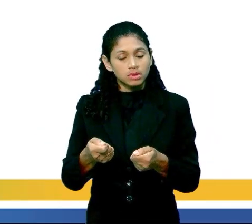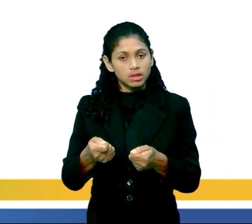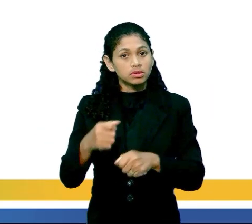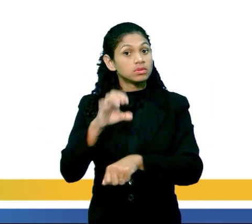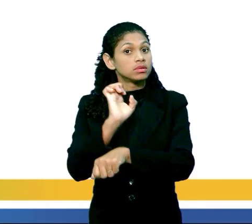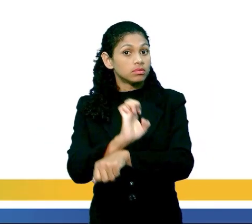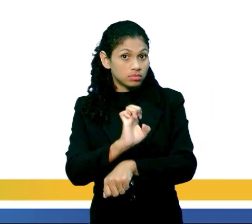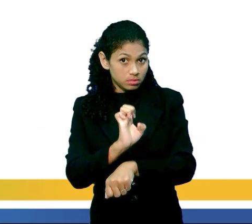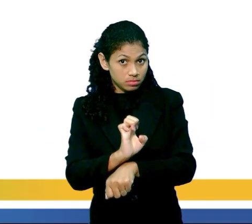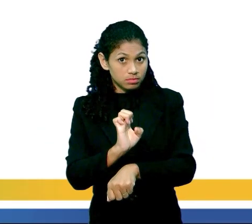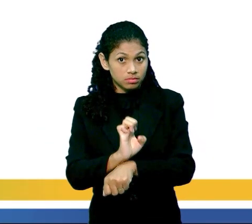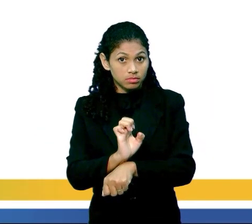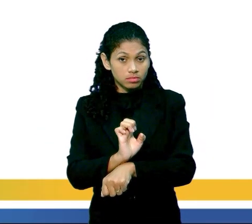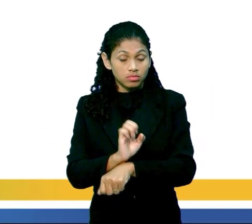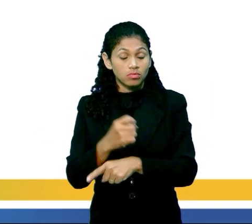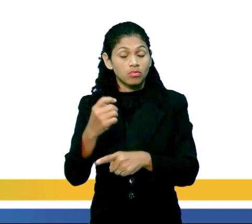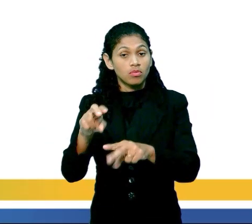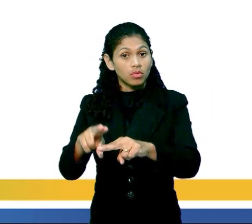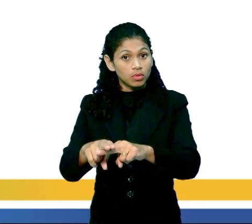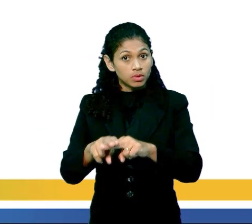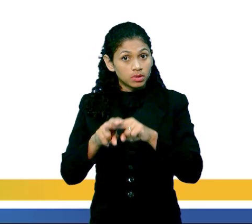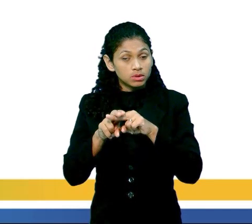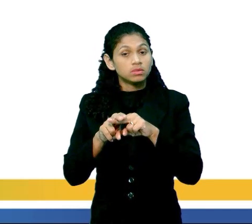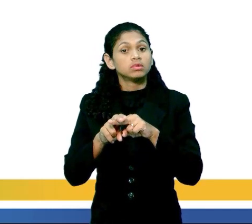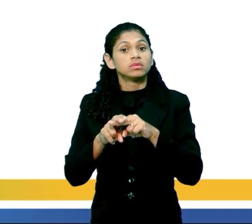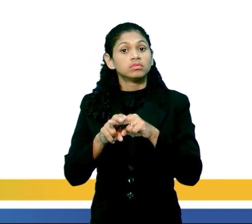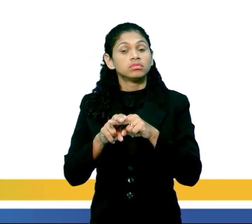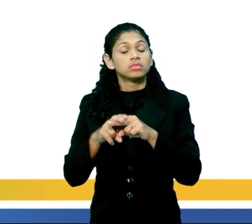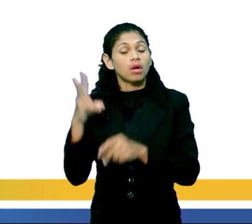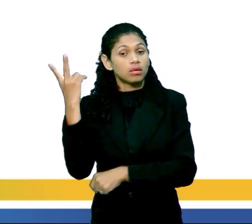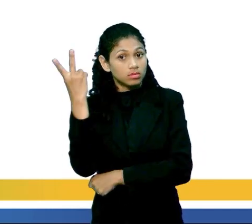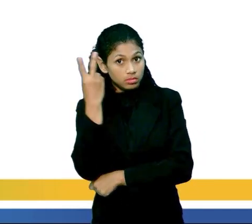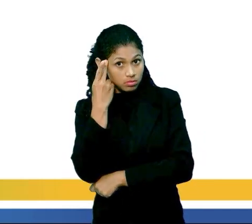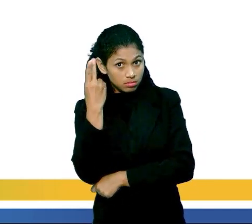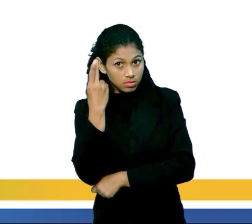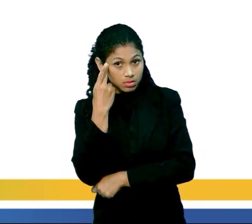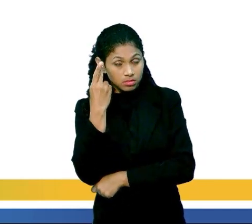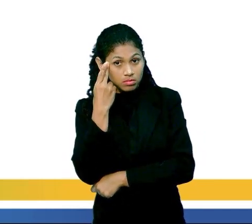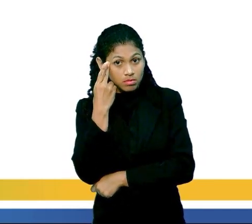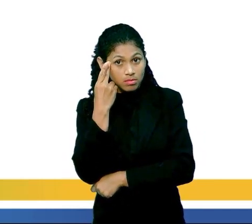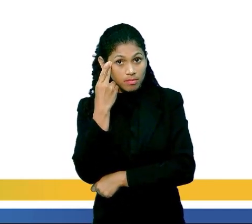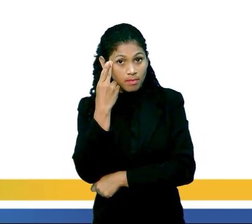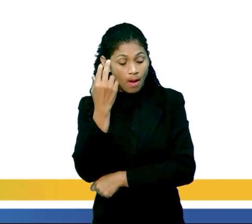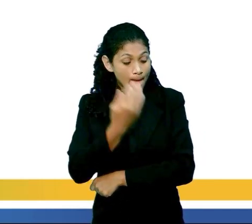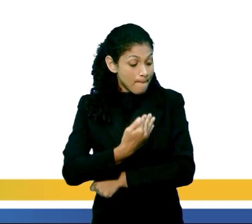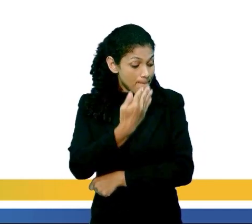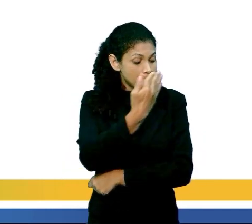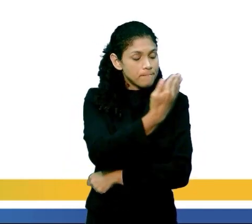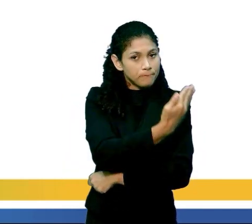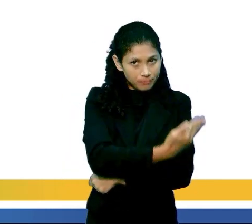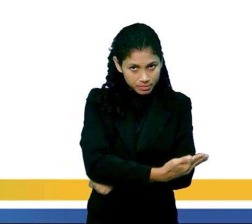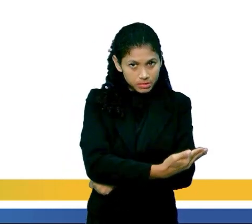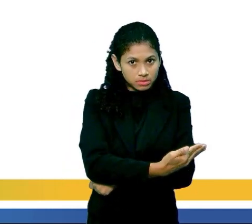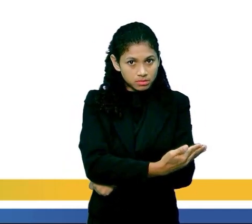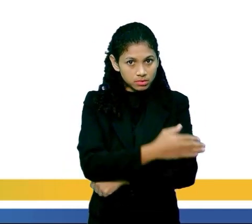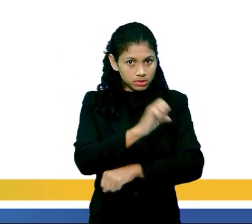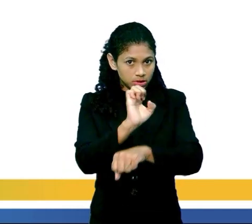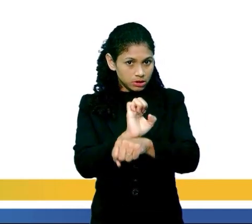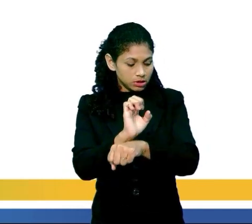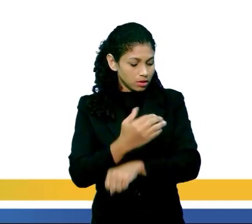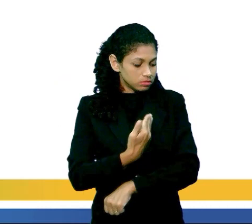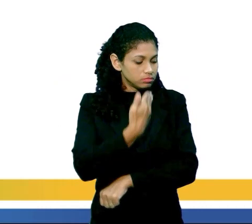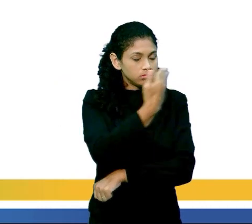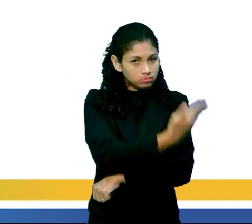Estado. Por isso que é muito comum parcerias entre o Estado e entre essas